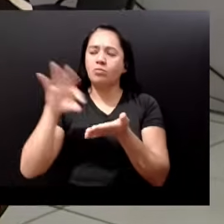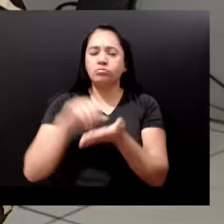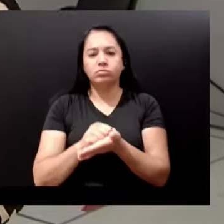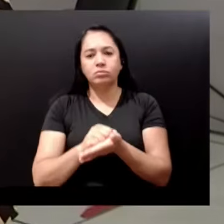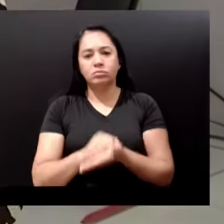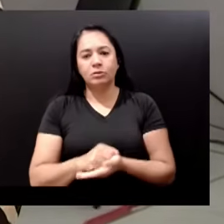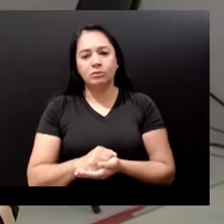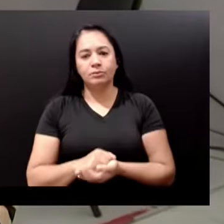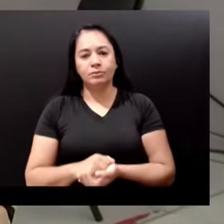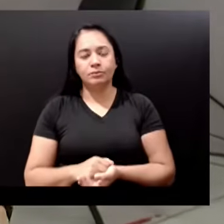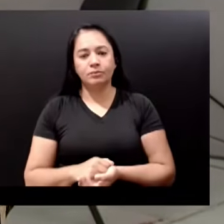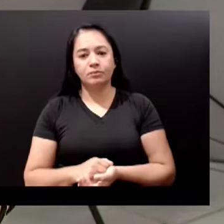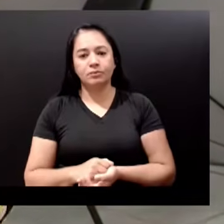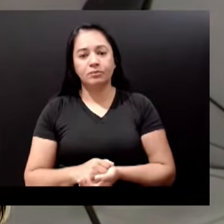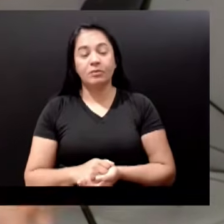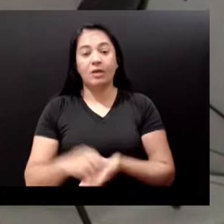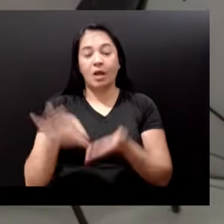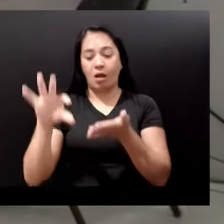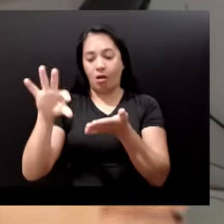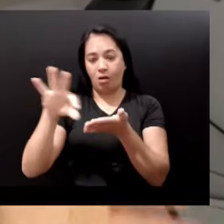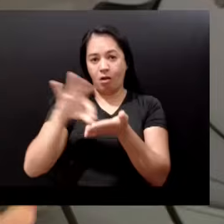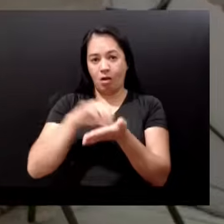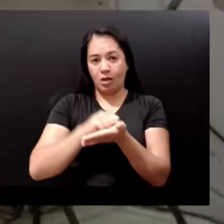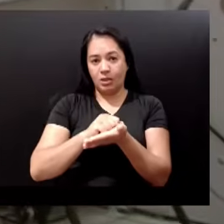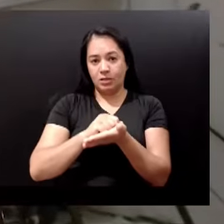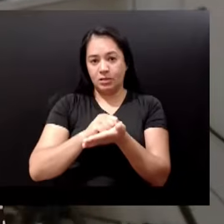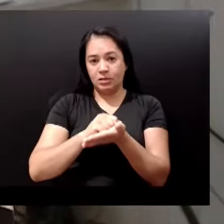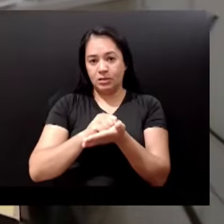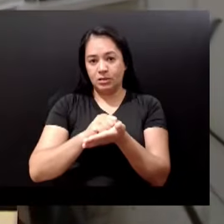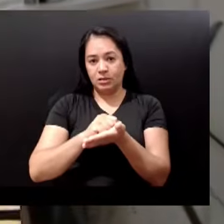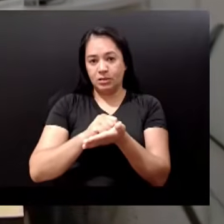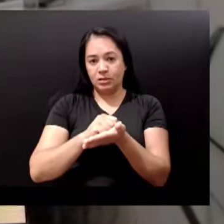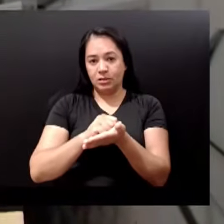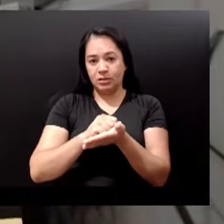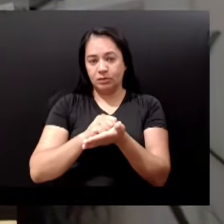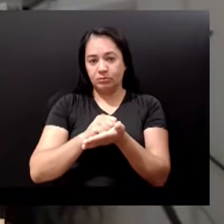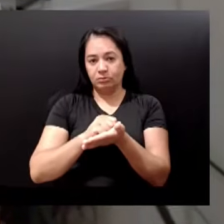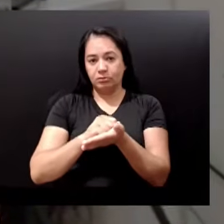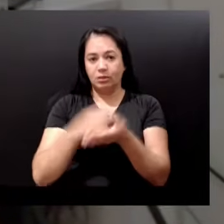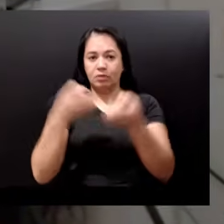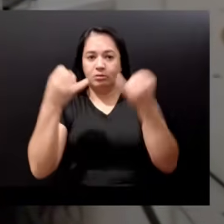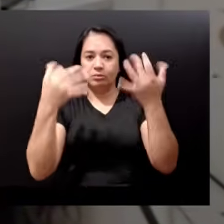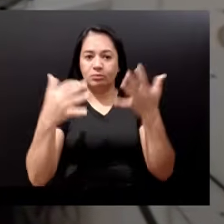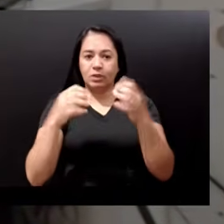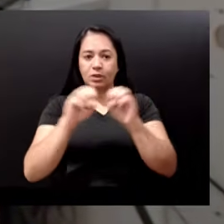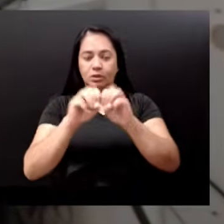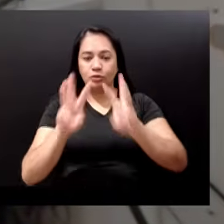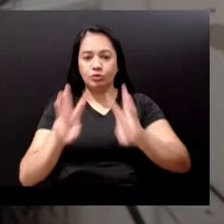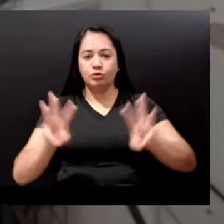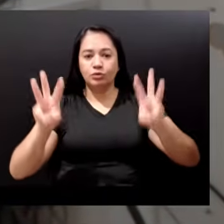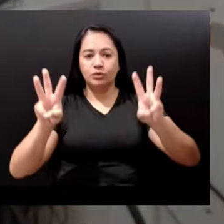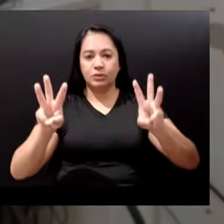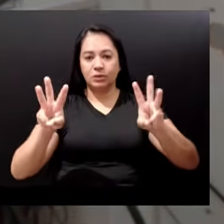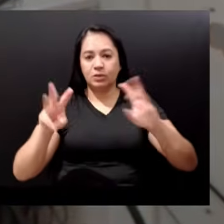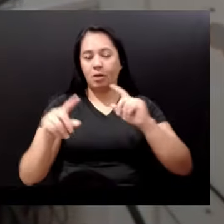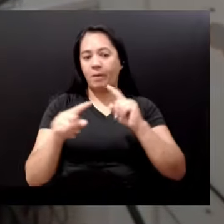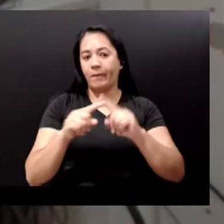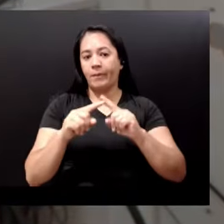As inscrições, elas estão descritas no site do CEPAT, porque existem inscrições que